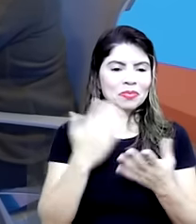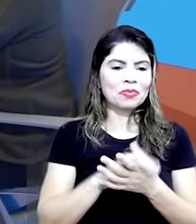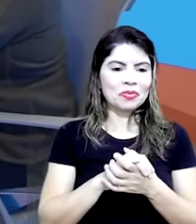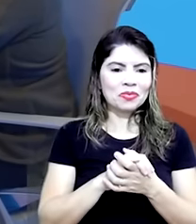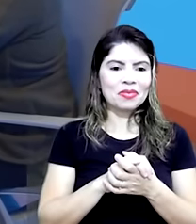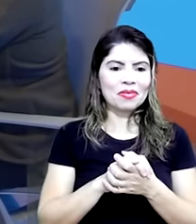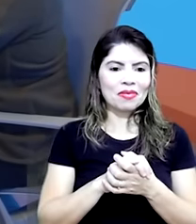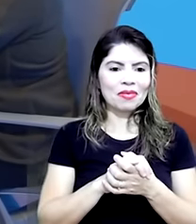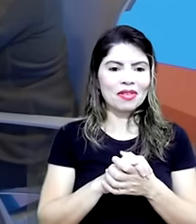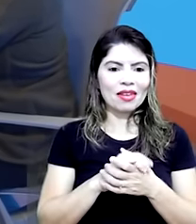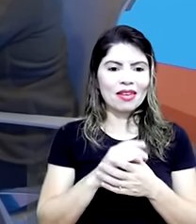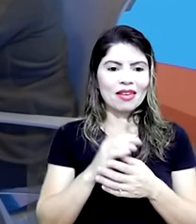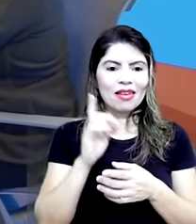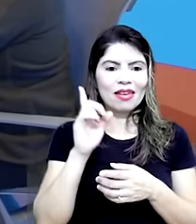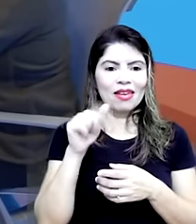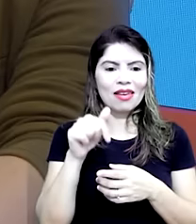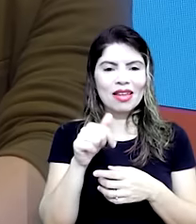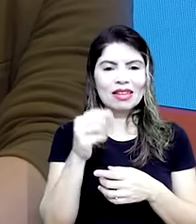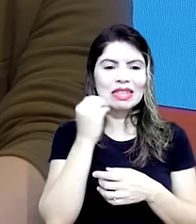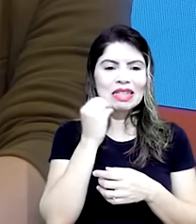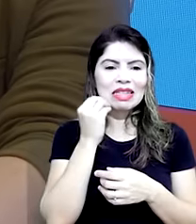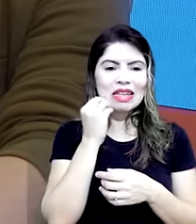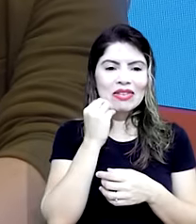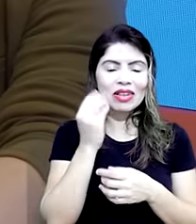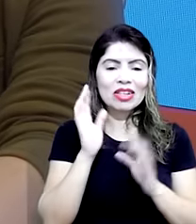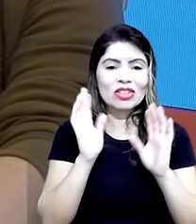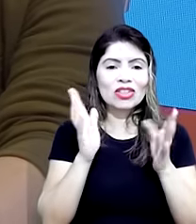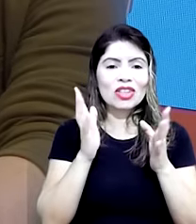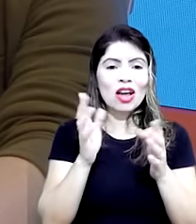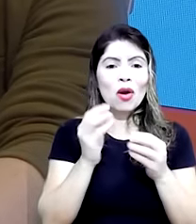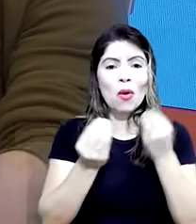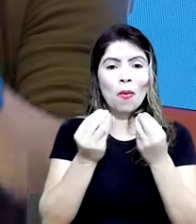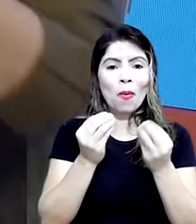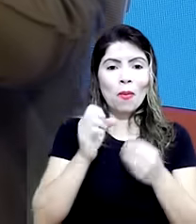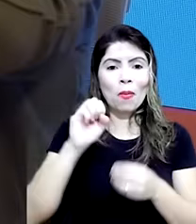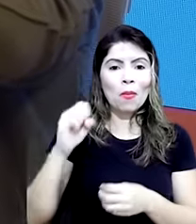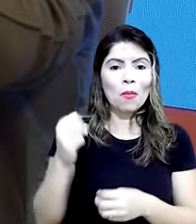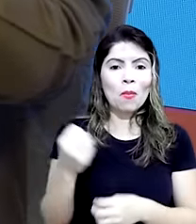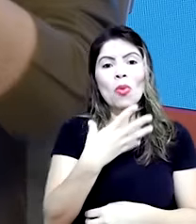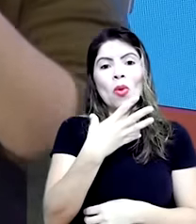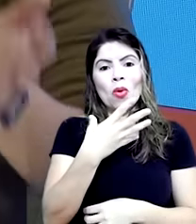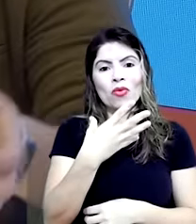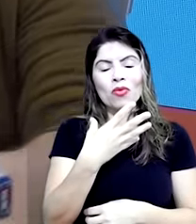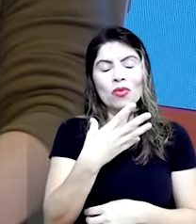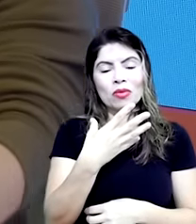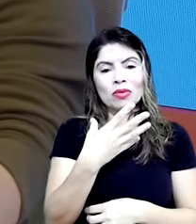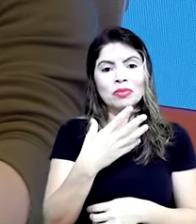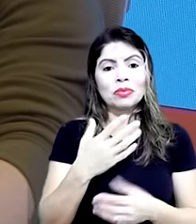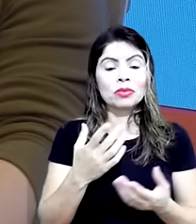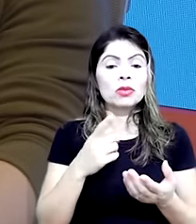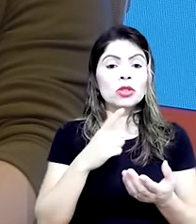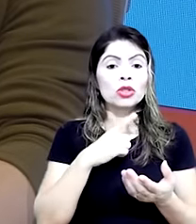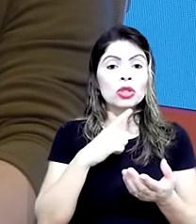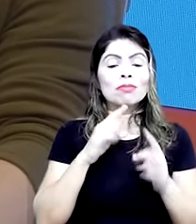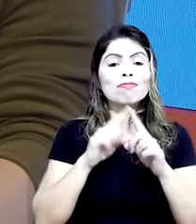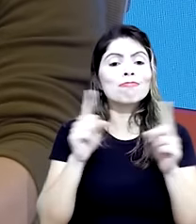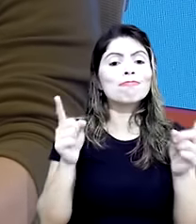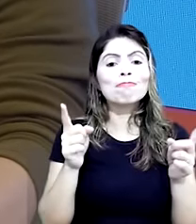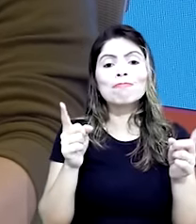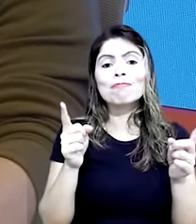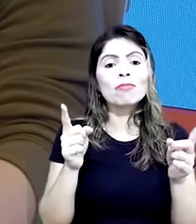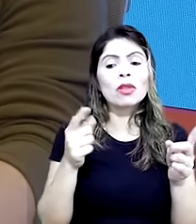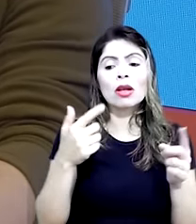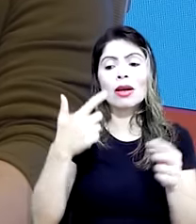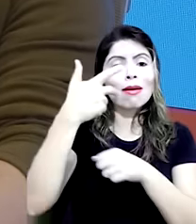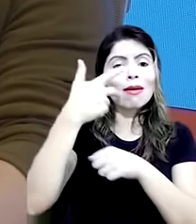coma compridinho é É mas não era aquele ele já era uma versão mais moderna ele já era mais fininho e assim não tinha